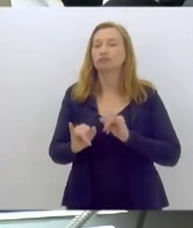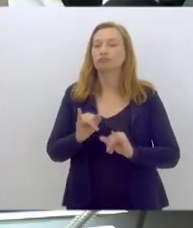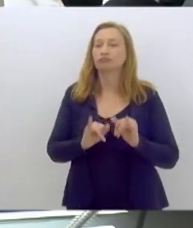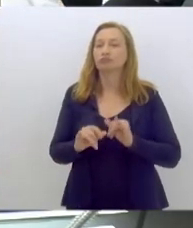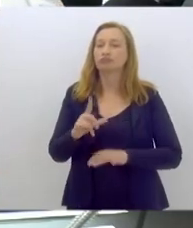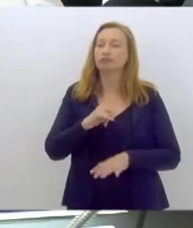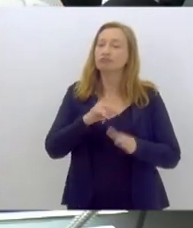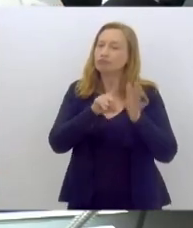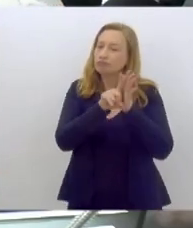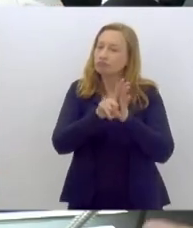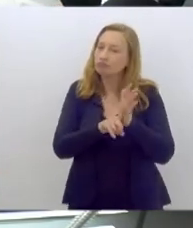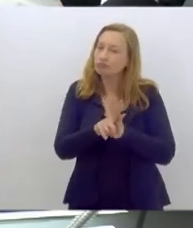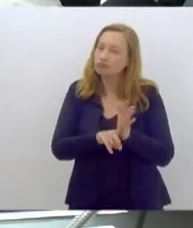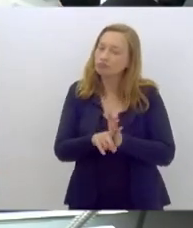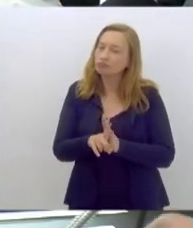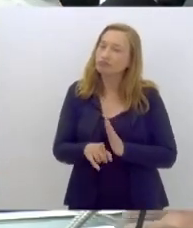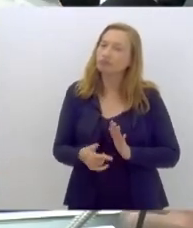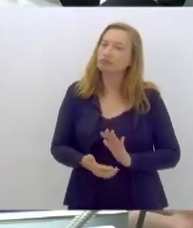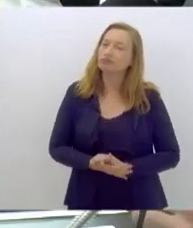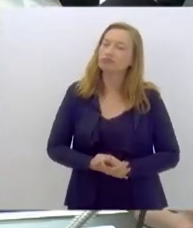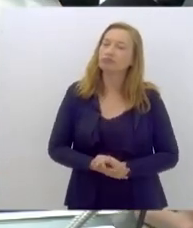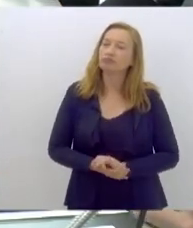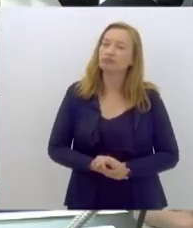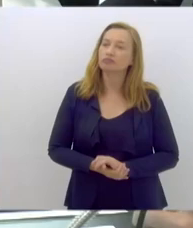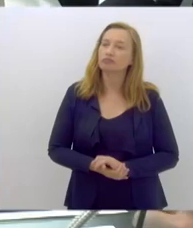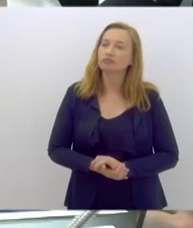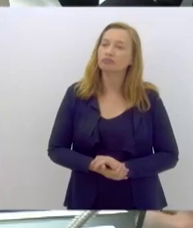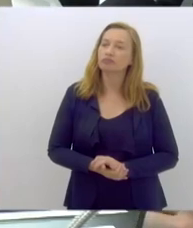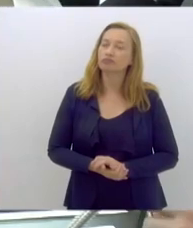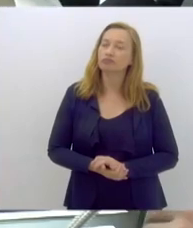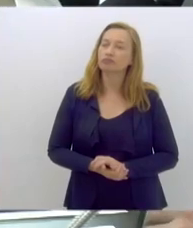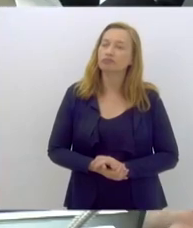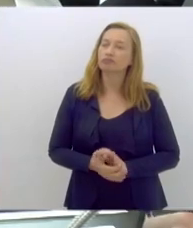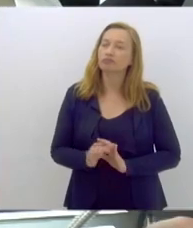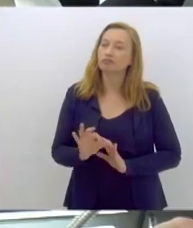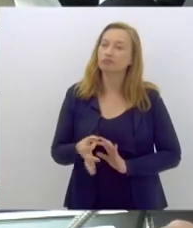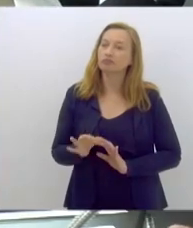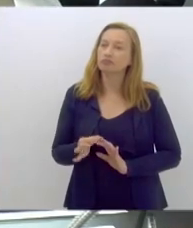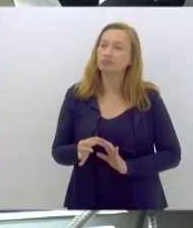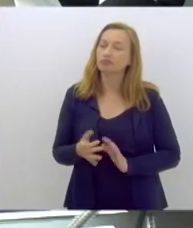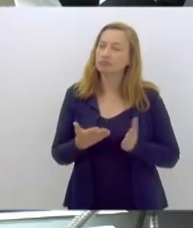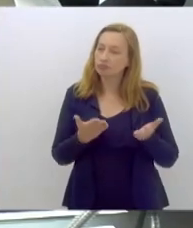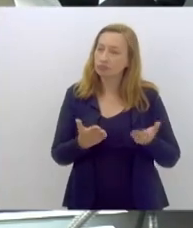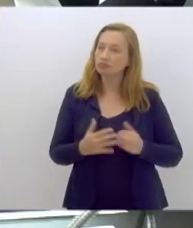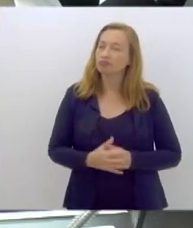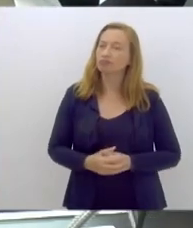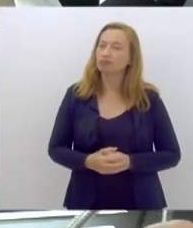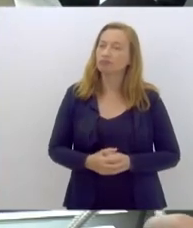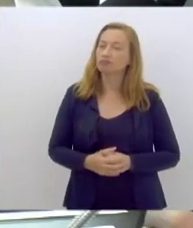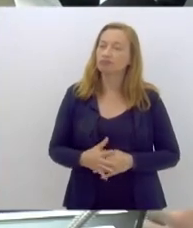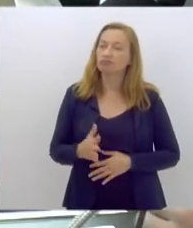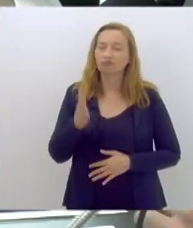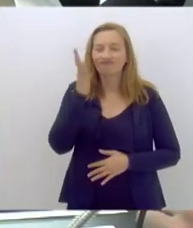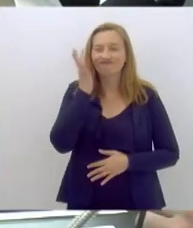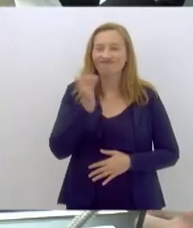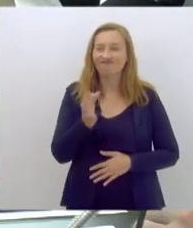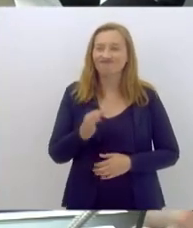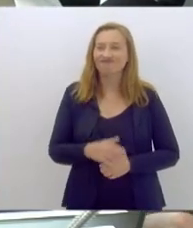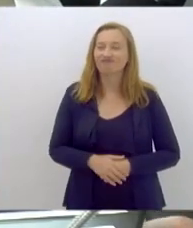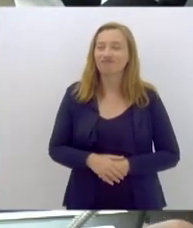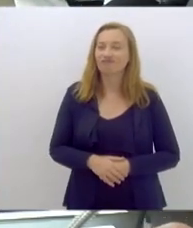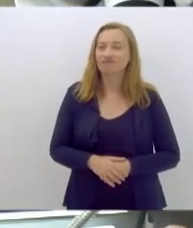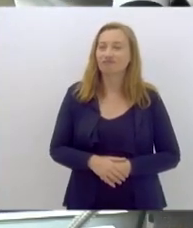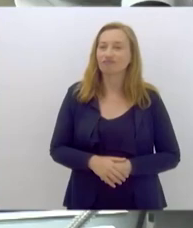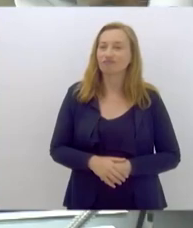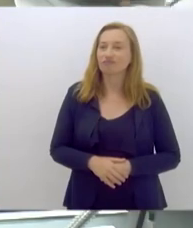a gente tem analisado aponta né exatamente para isso daí que a gente fica sem entender o tal